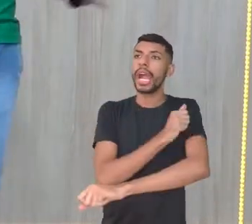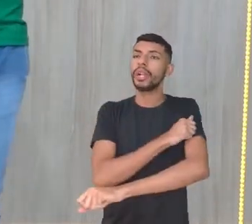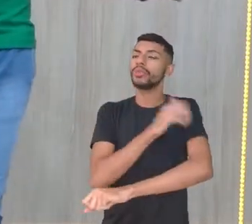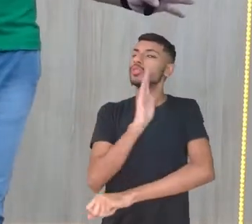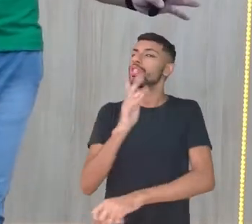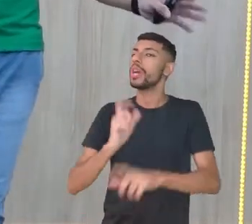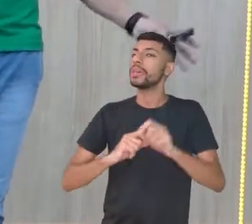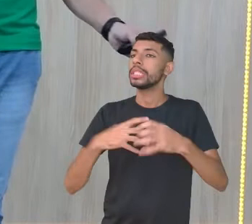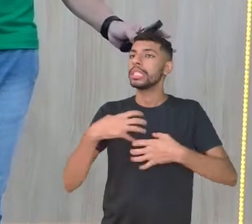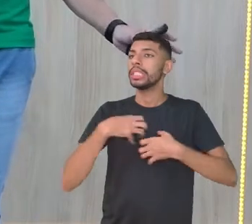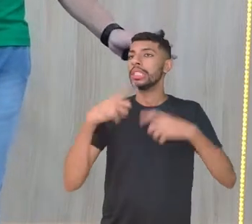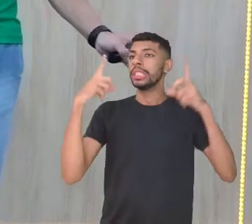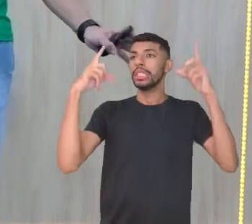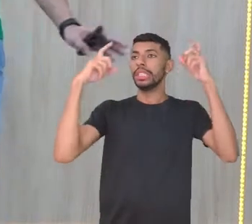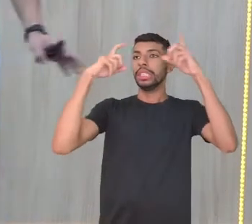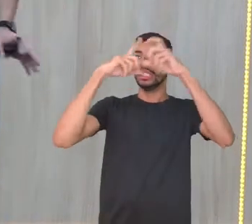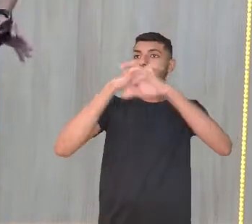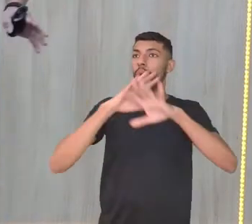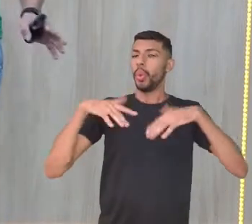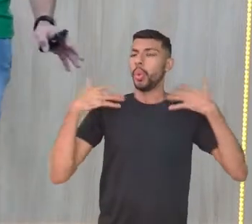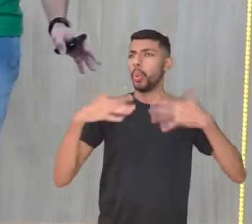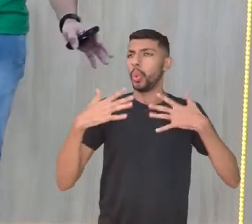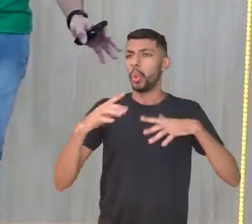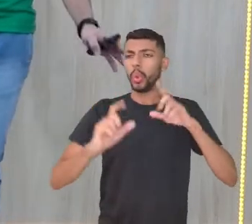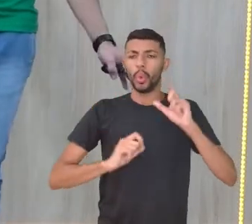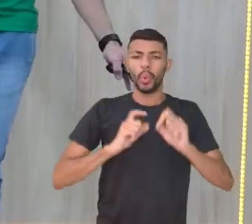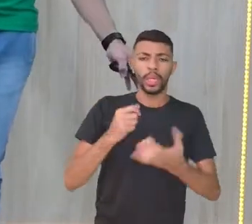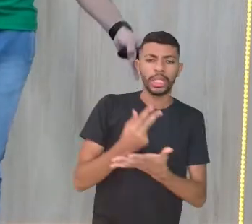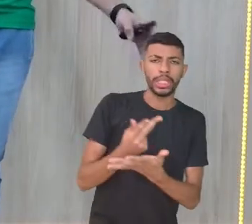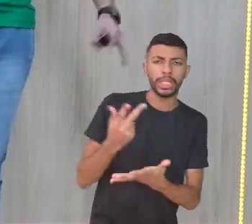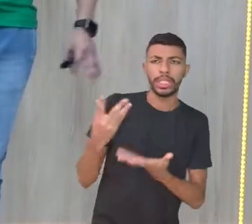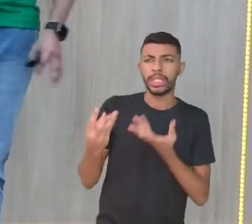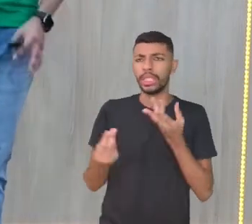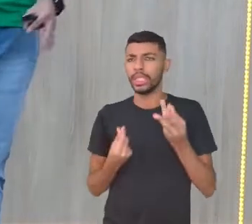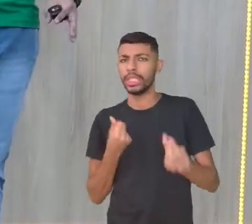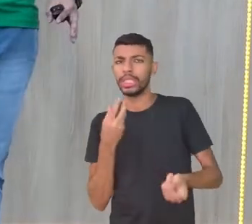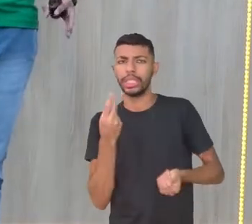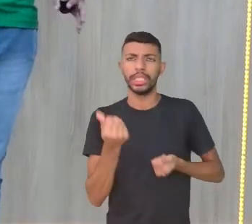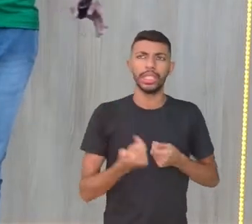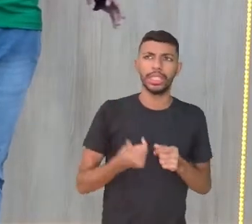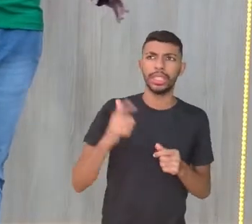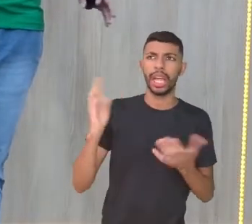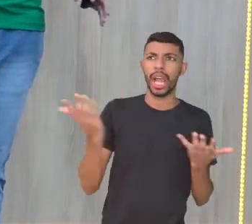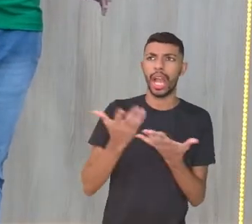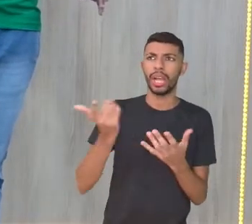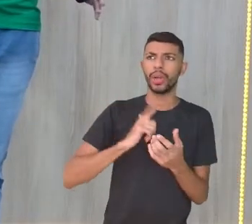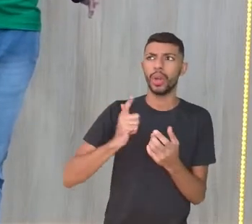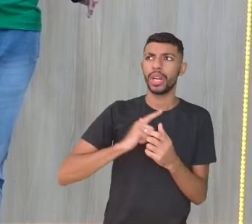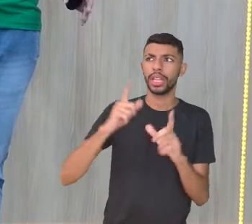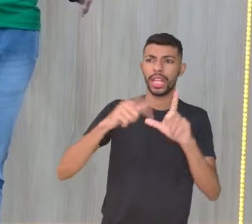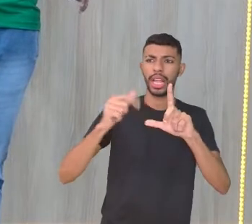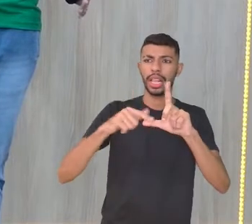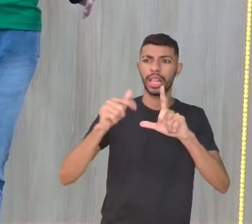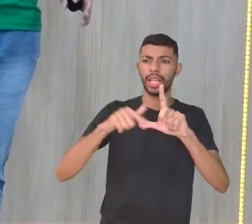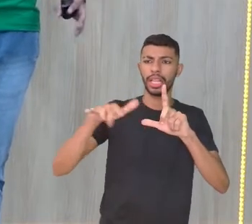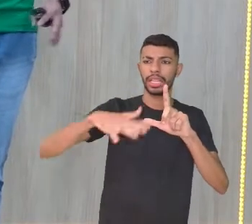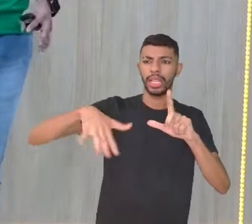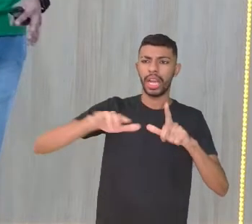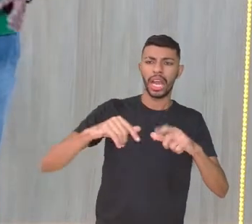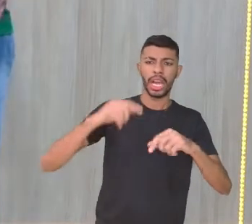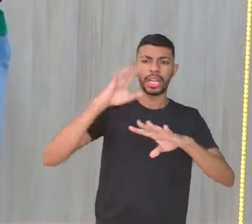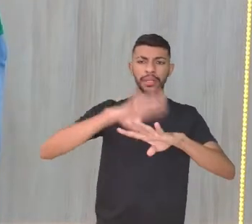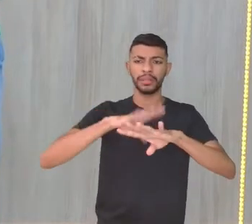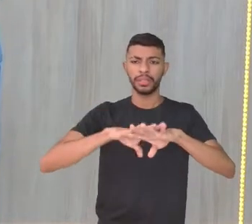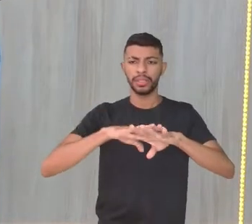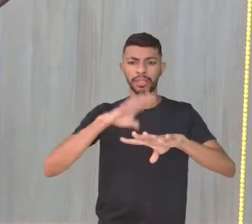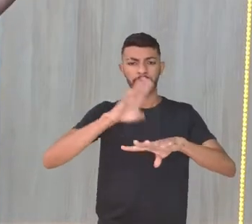certa dificuldade. Meu Deus, o que é que está acontecendo aí? Estão colocando letra na matemática, mas matemática é